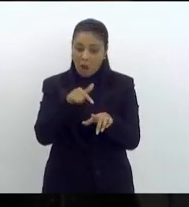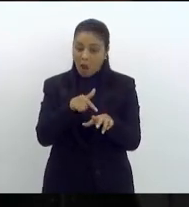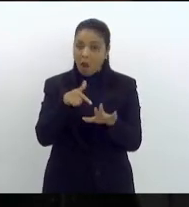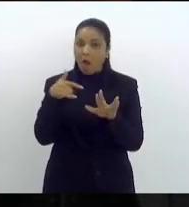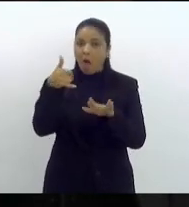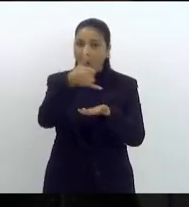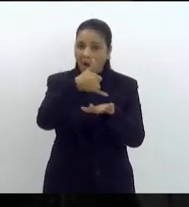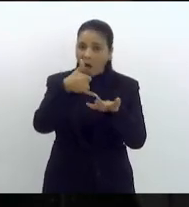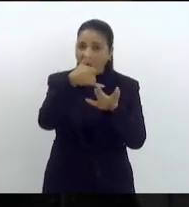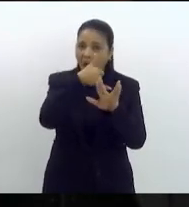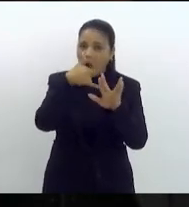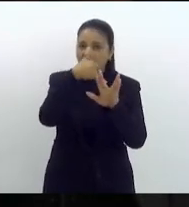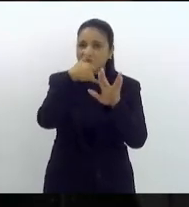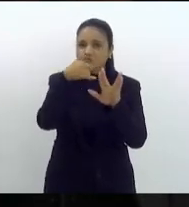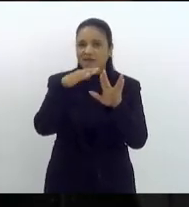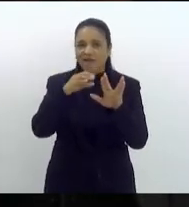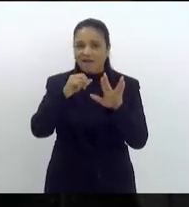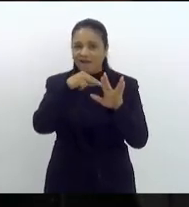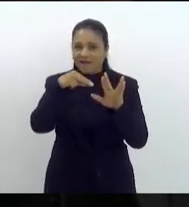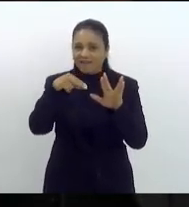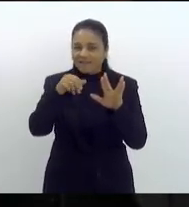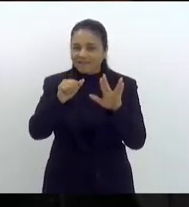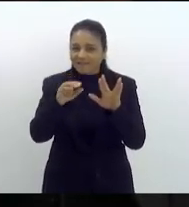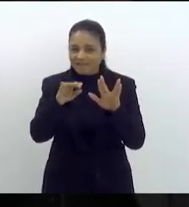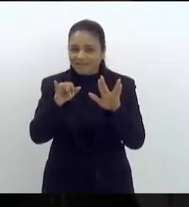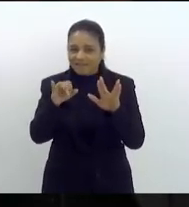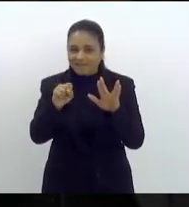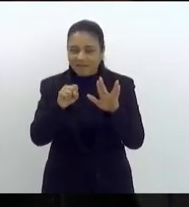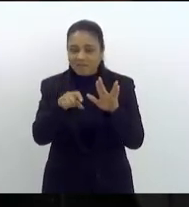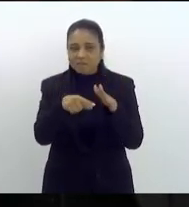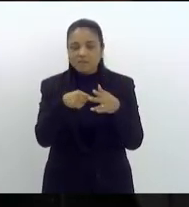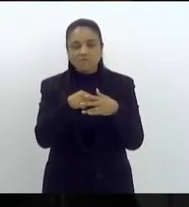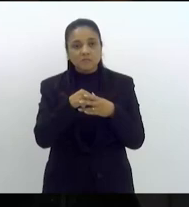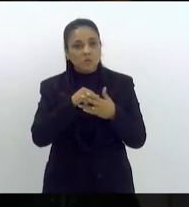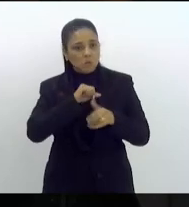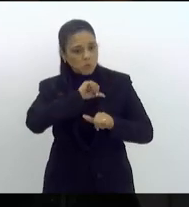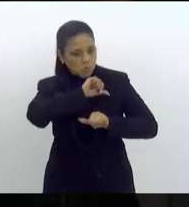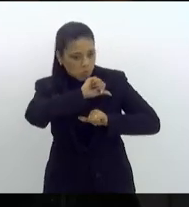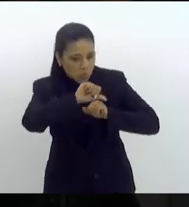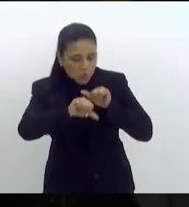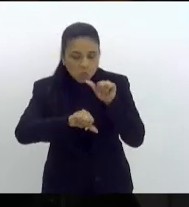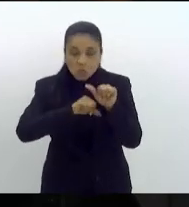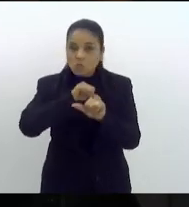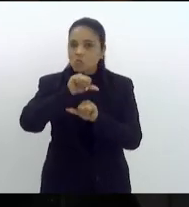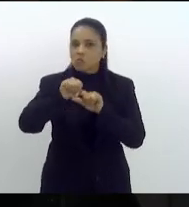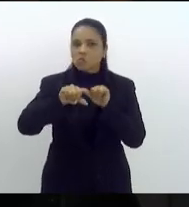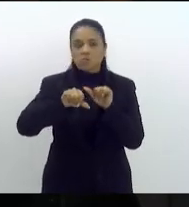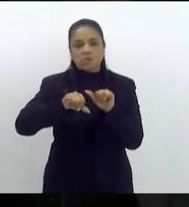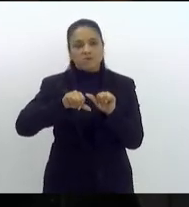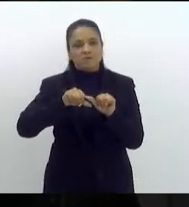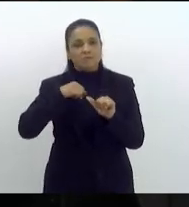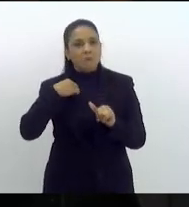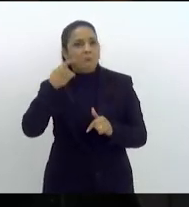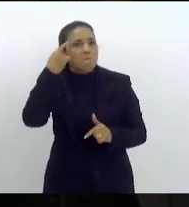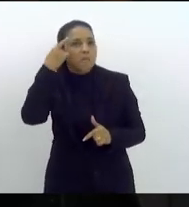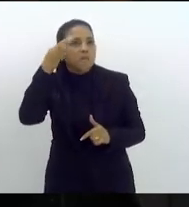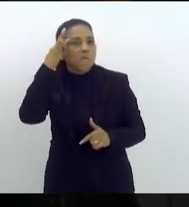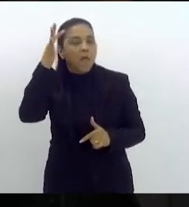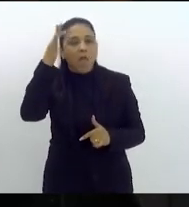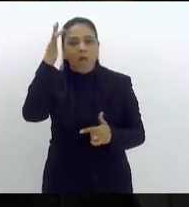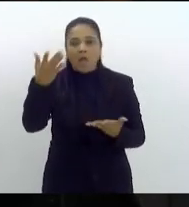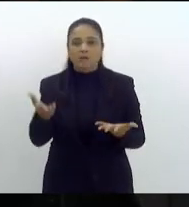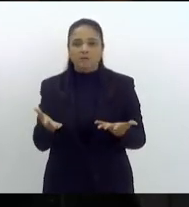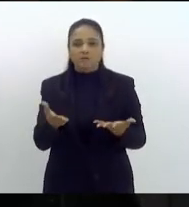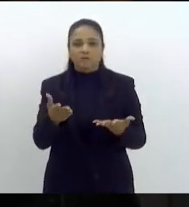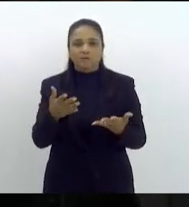cannabis mexe com acabou sua ideológico óleo de canábis